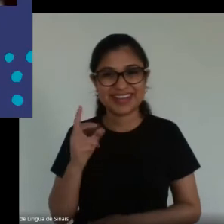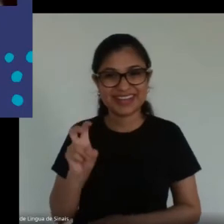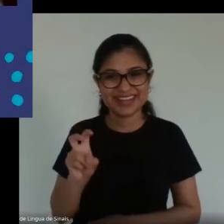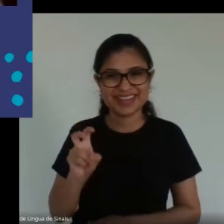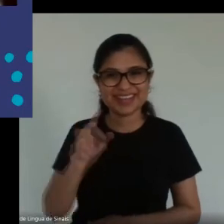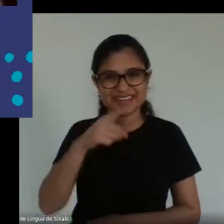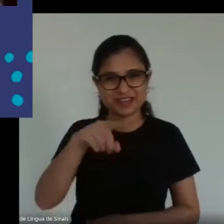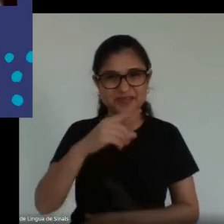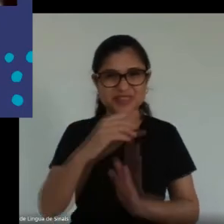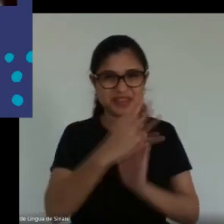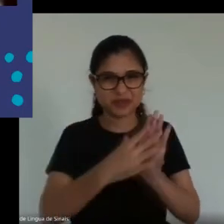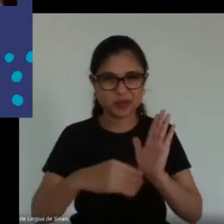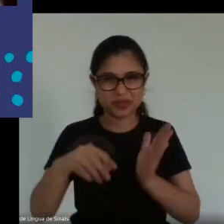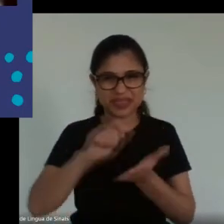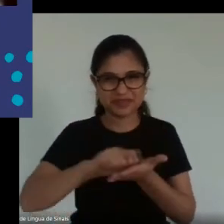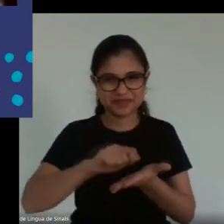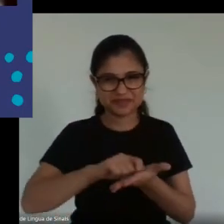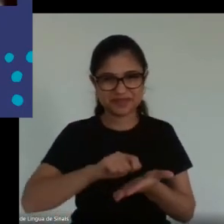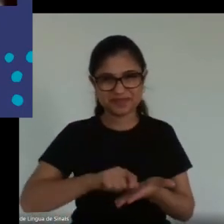pessoas copiarem.